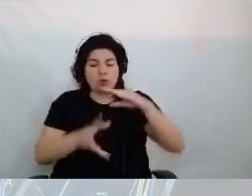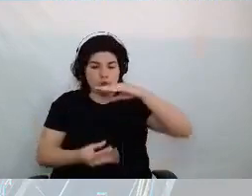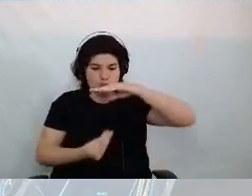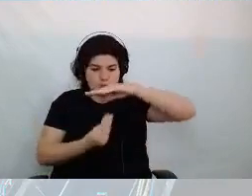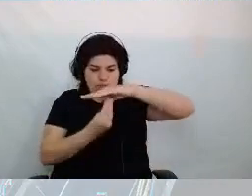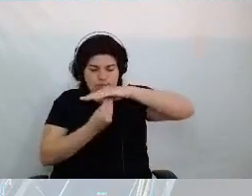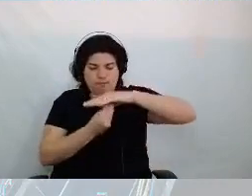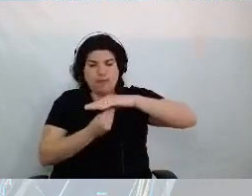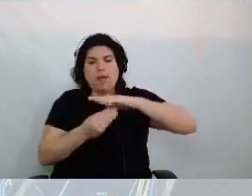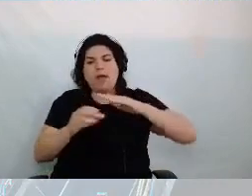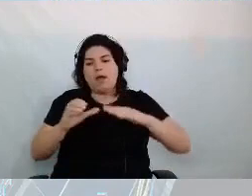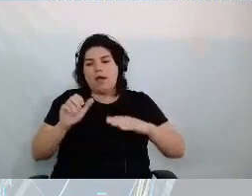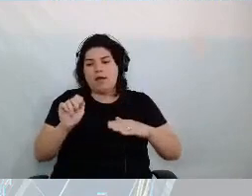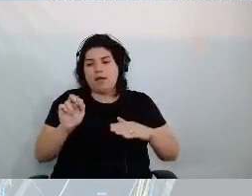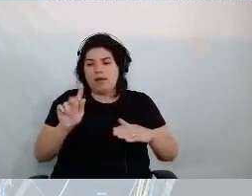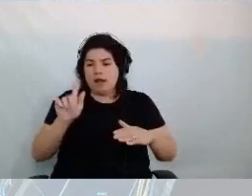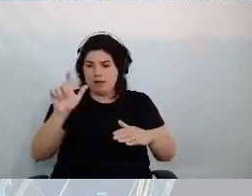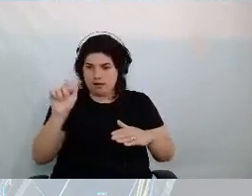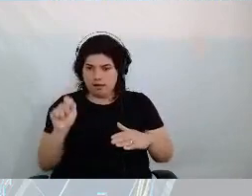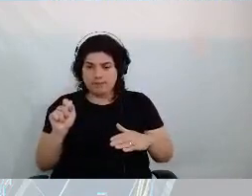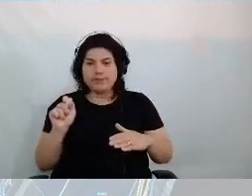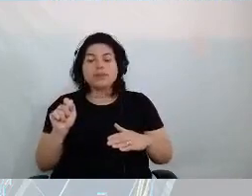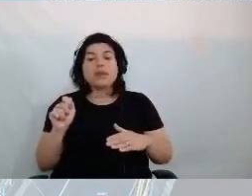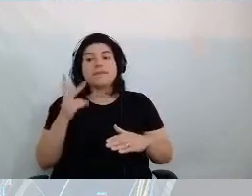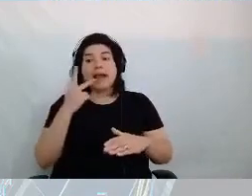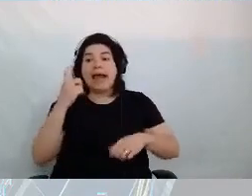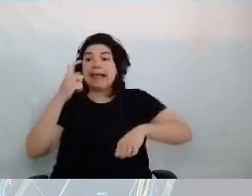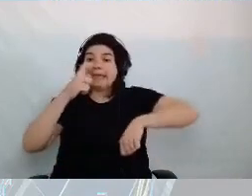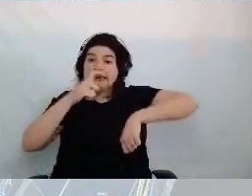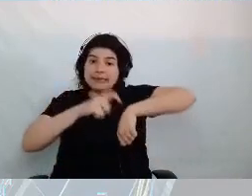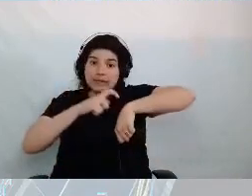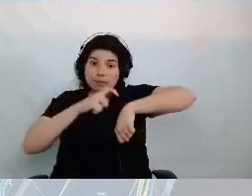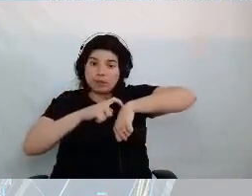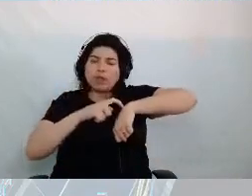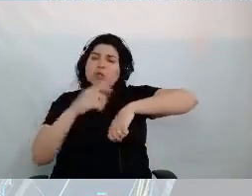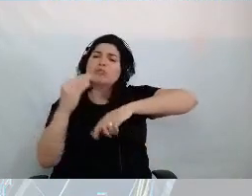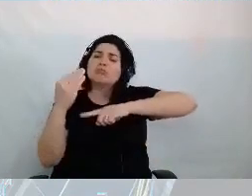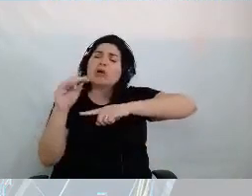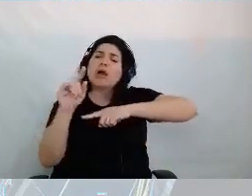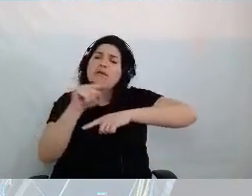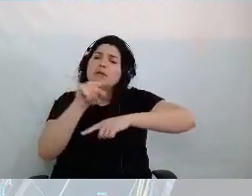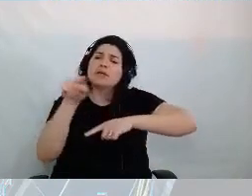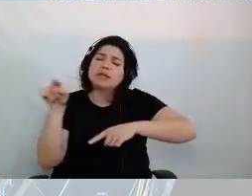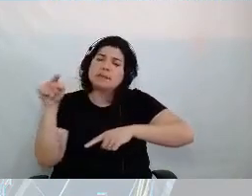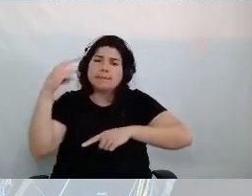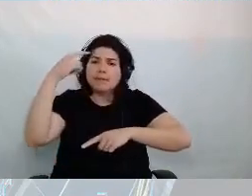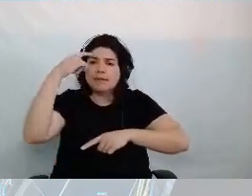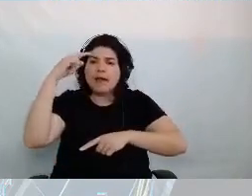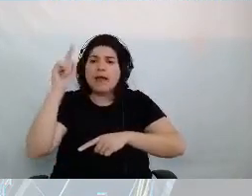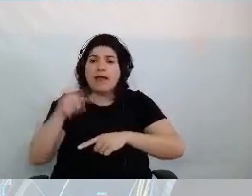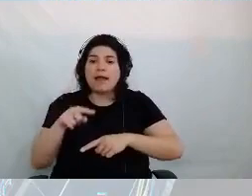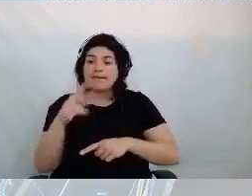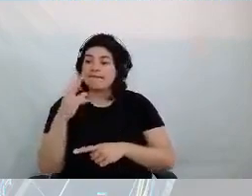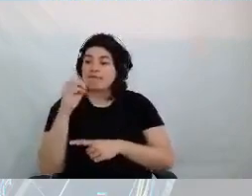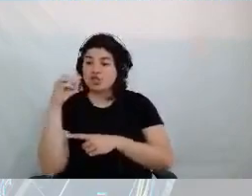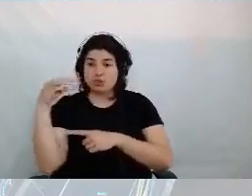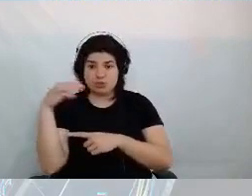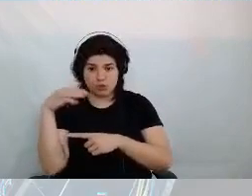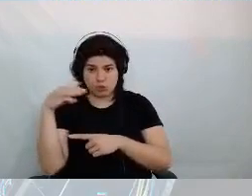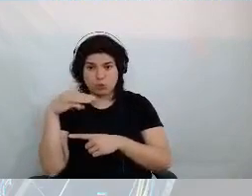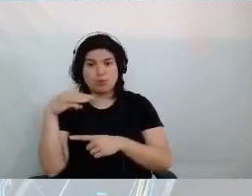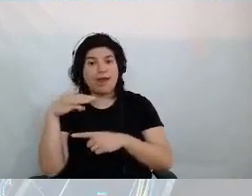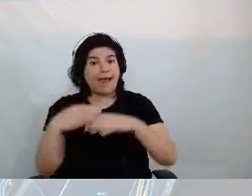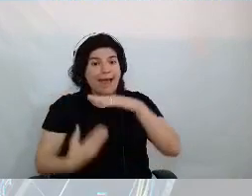E, falando de tempo, né? Por que eu coloquei aqui para você considerar pelo menos 20 minutos na carga máxima,